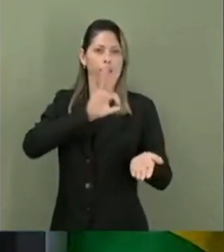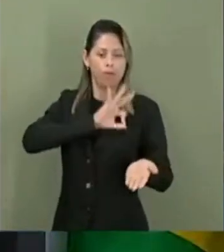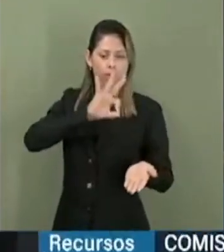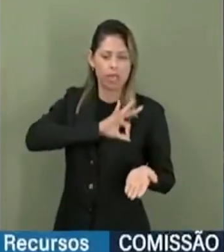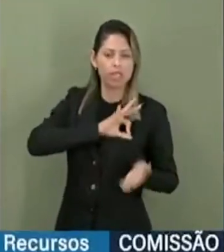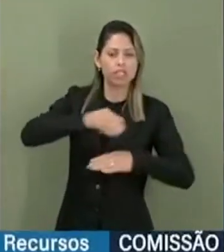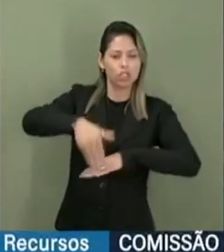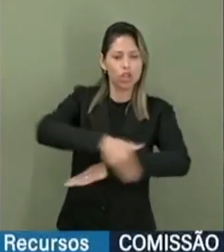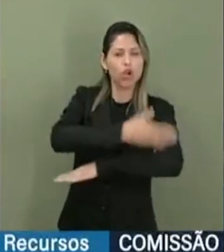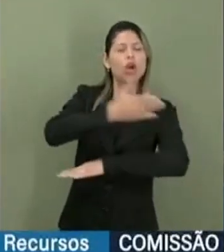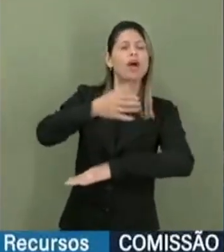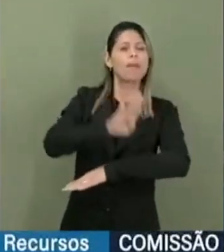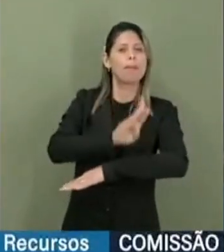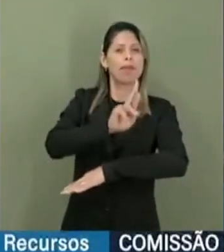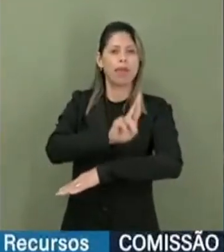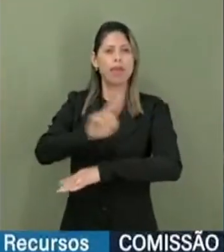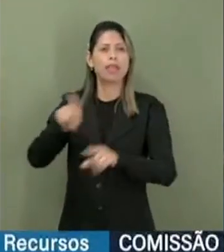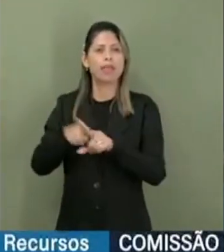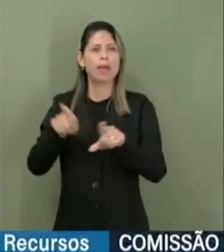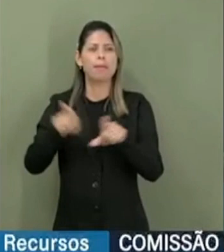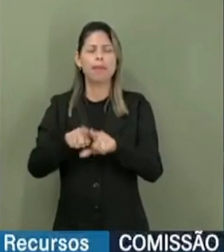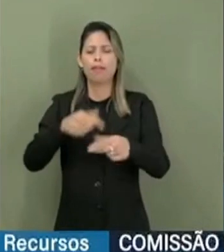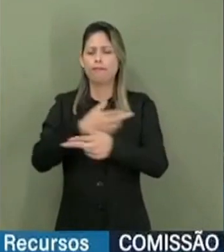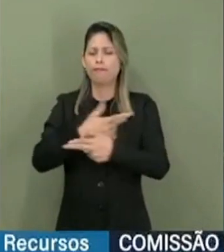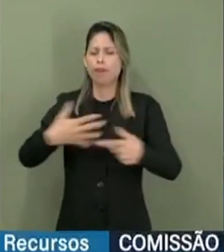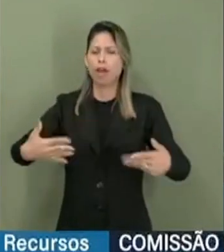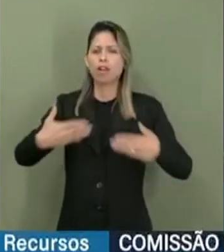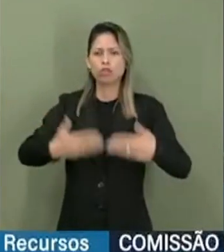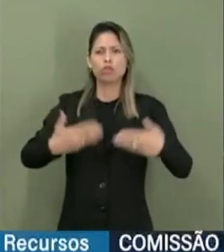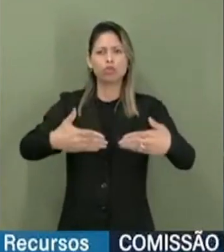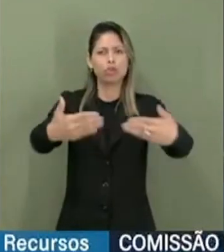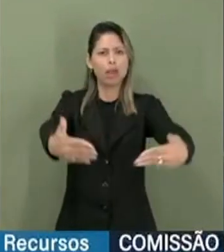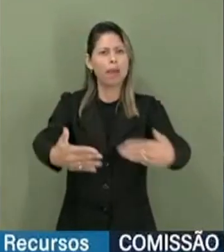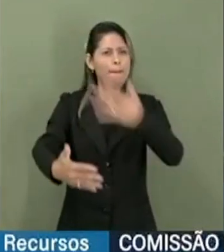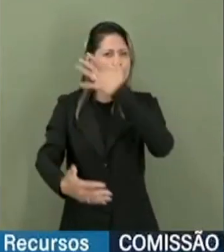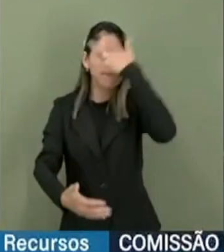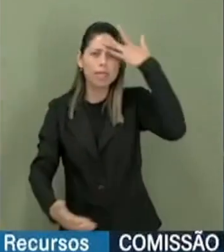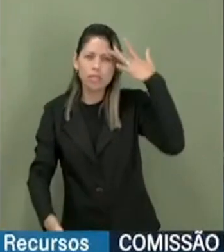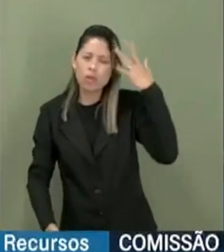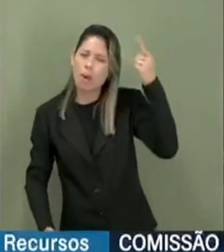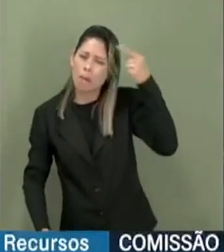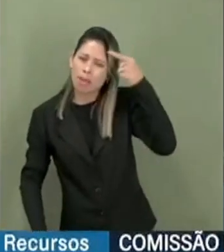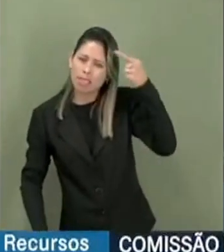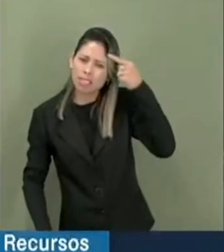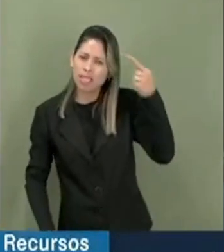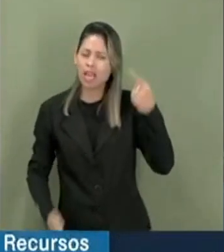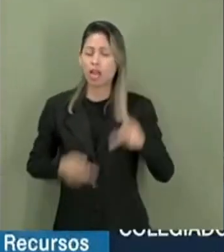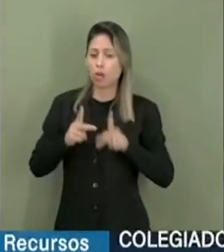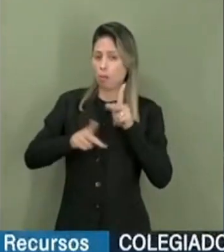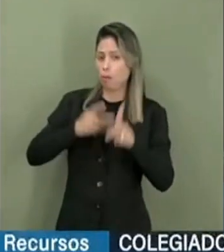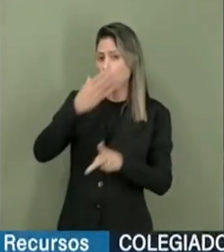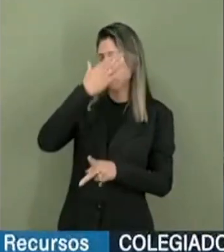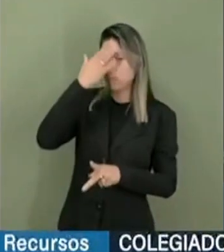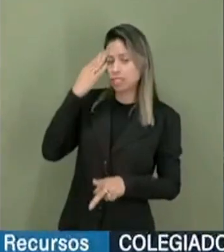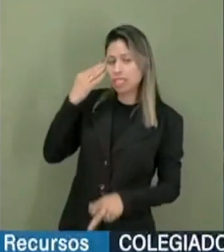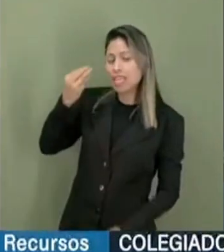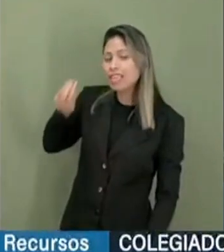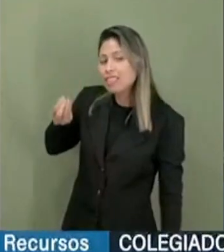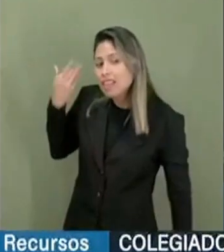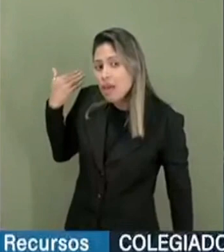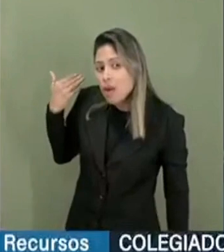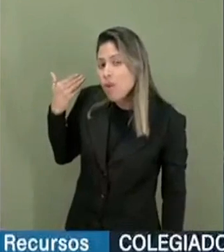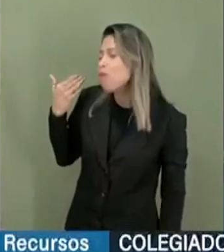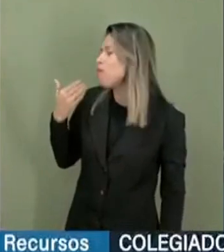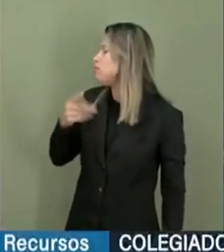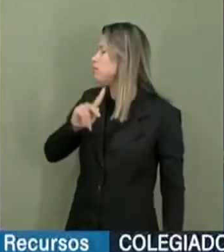os diversos Ministérios essas pessoas pensam que o povo não tem memória o povo tem memória